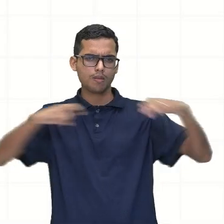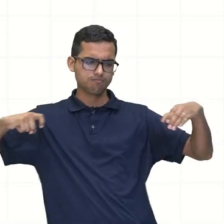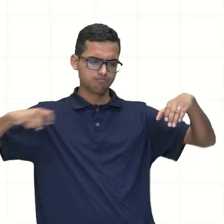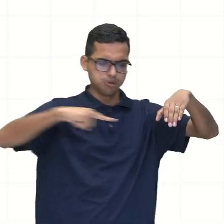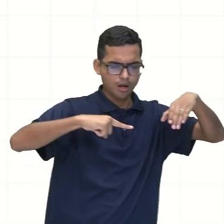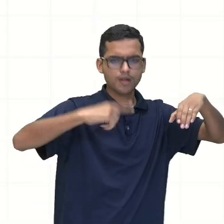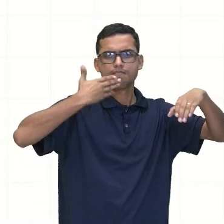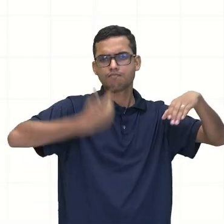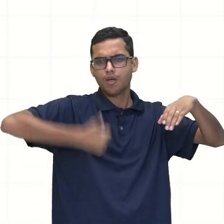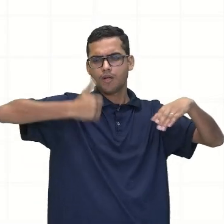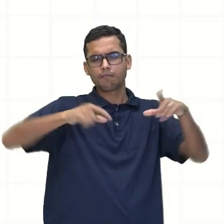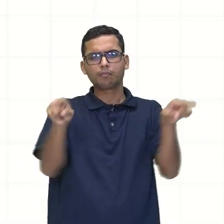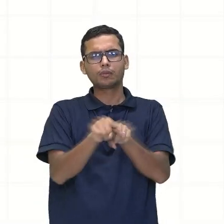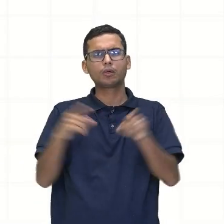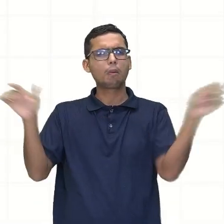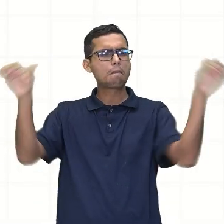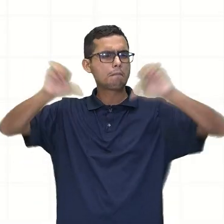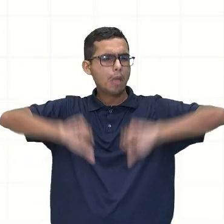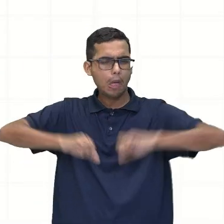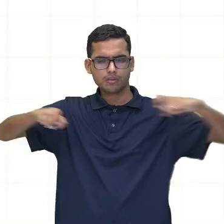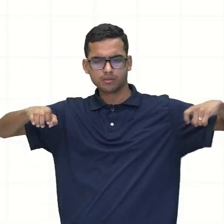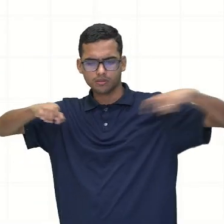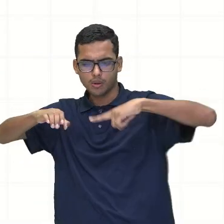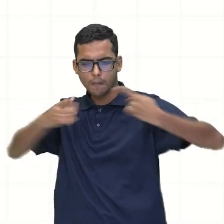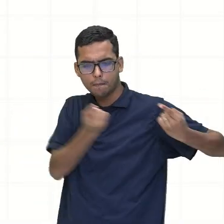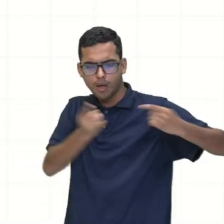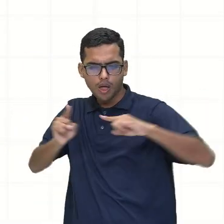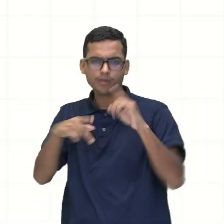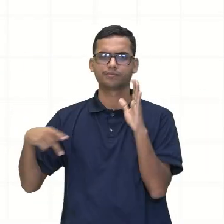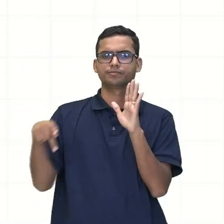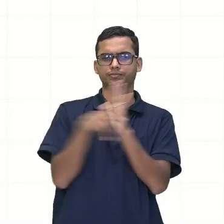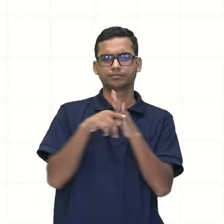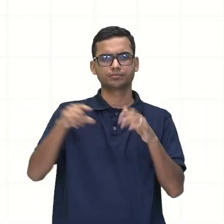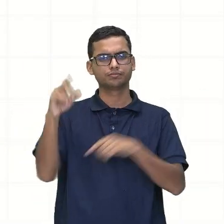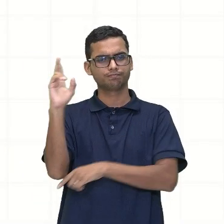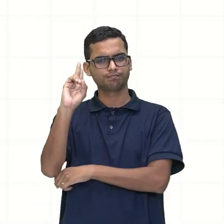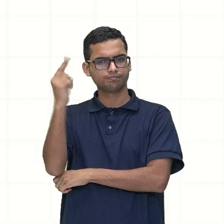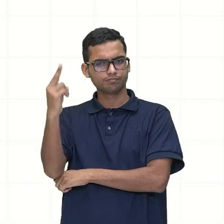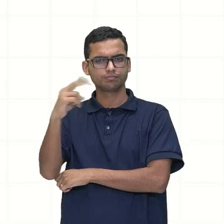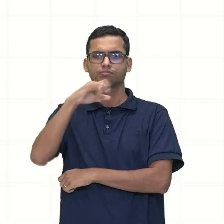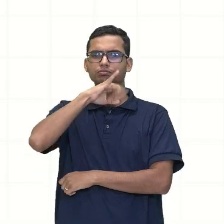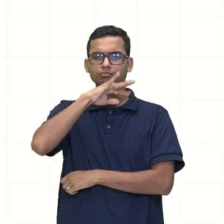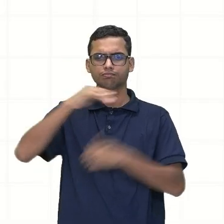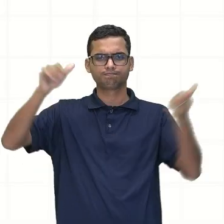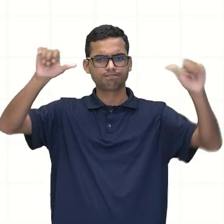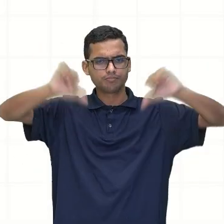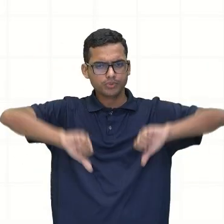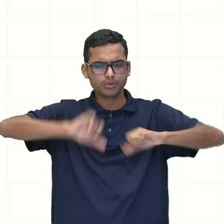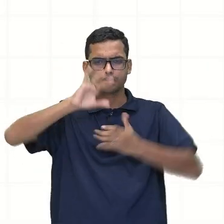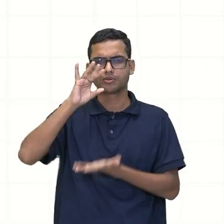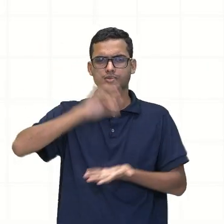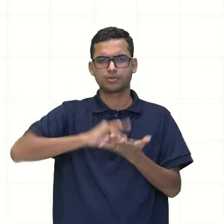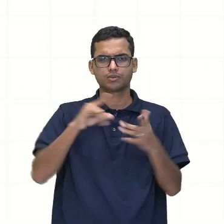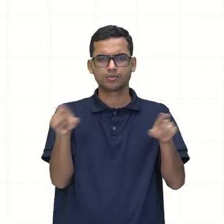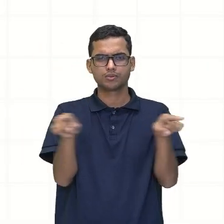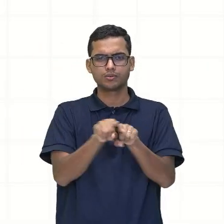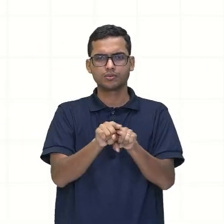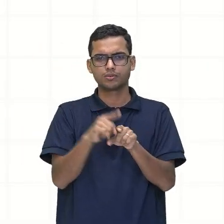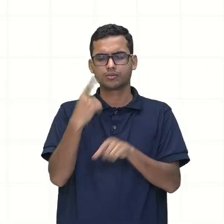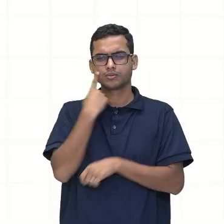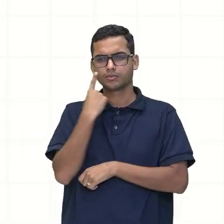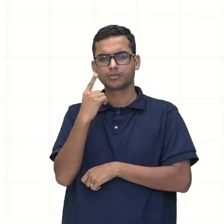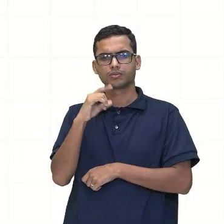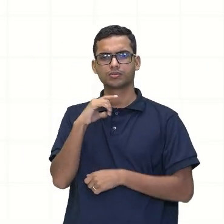teve o pior saldo de gols? O Uruguai teve o pior saldo de gols, com 7 gols